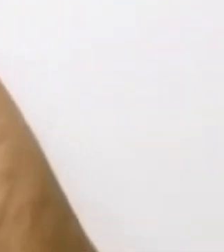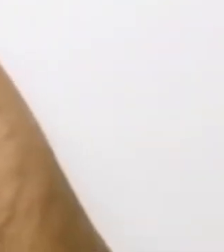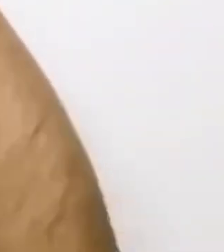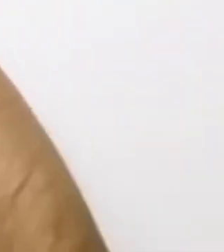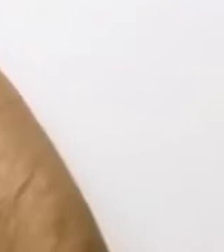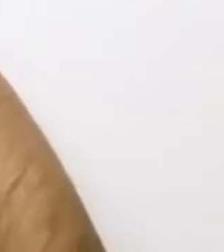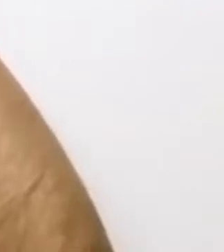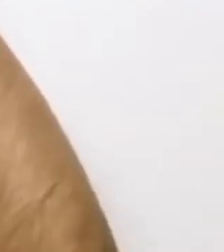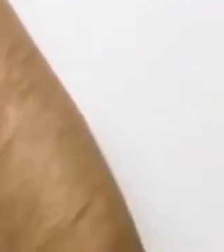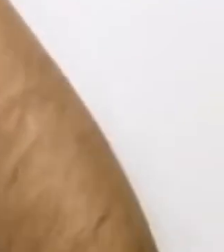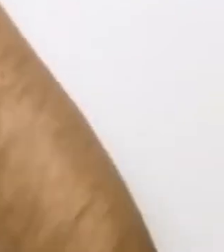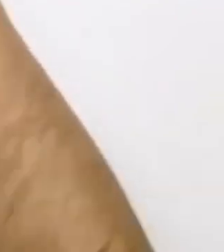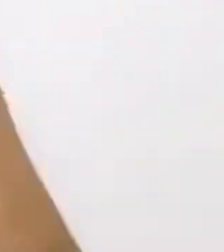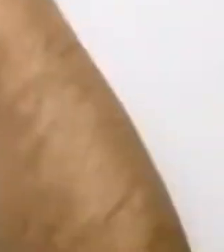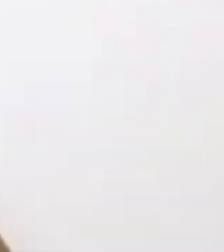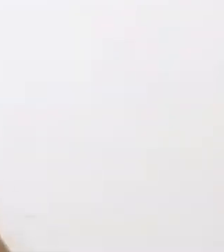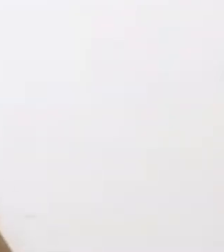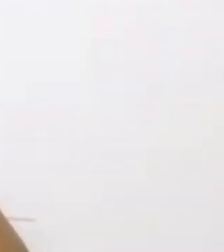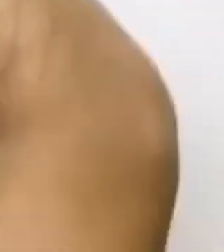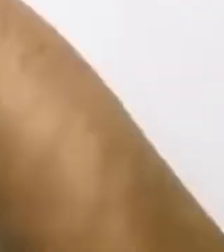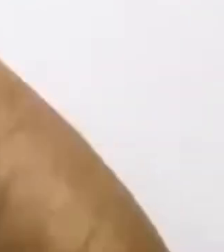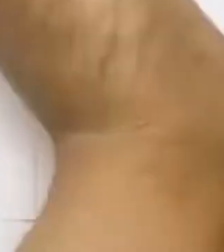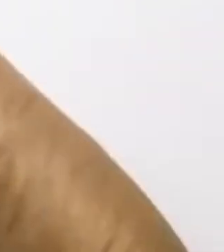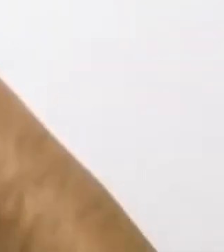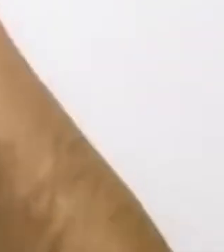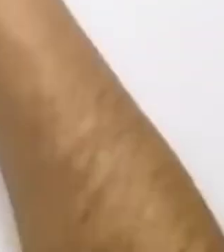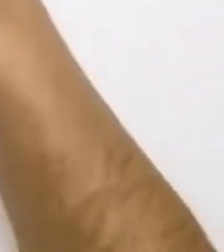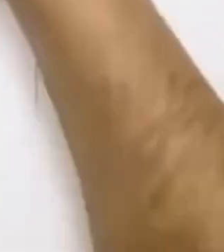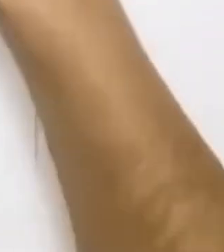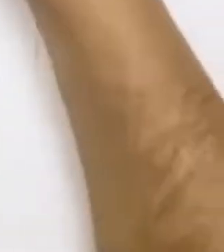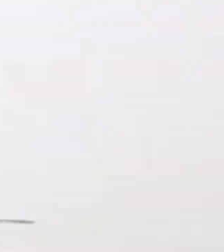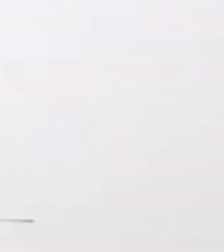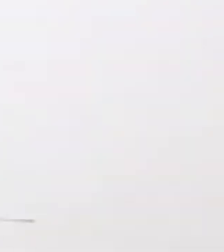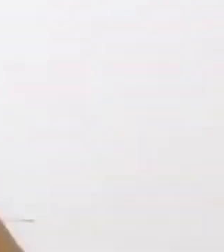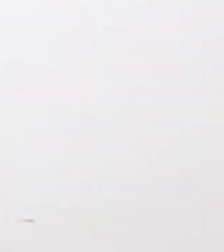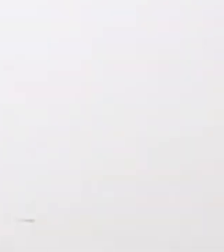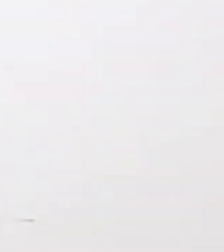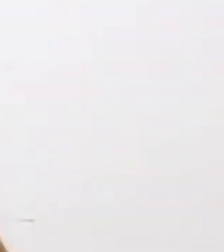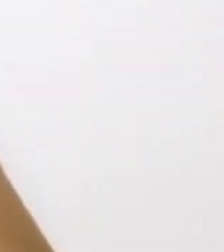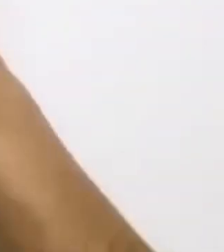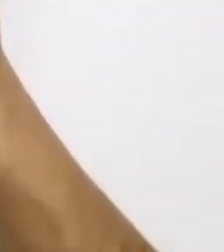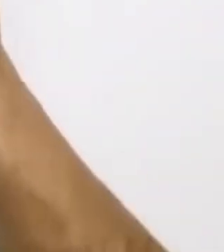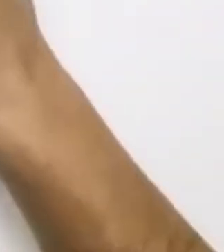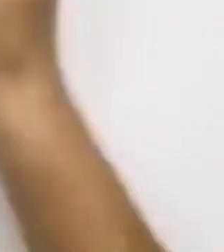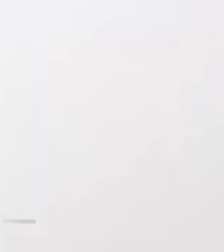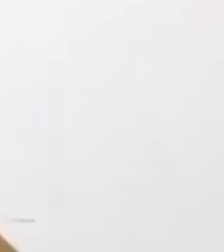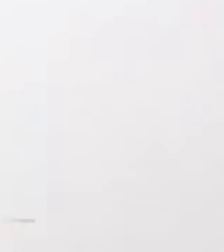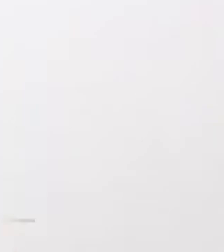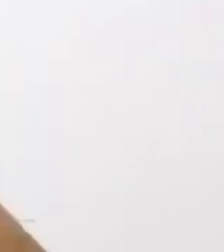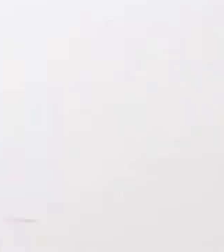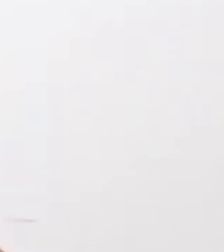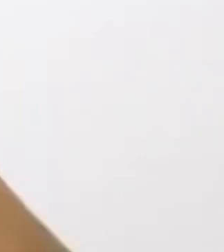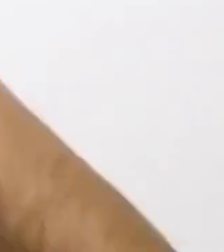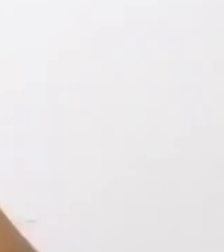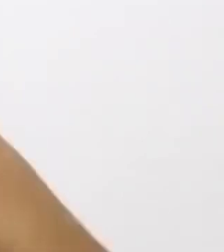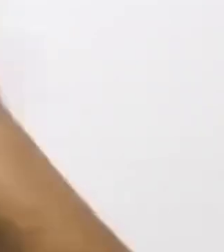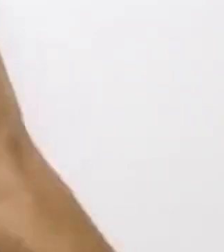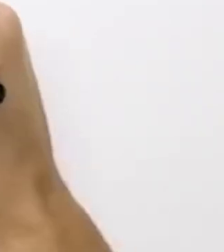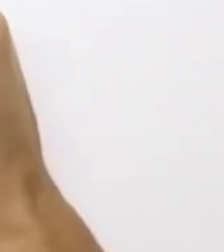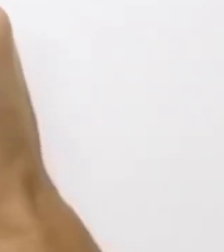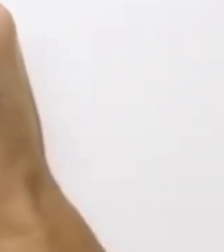Consumidor. Você tem papel fundamental para o controle da qualidade dos produtos orgânicos. Fique atento